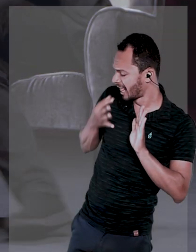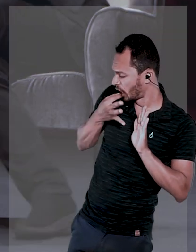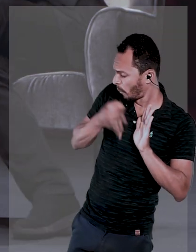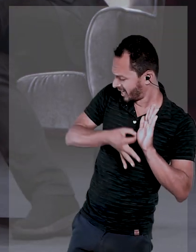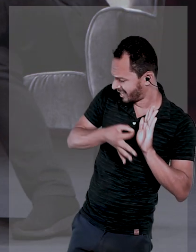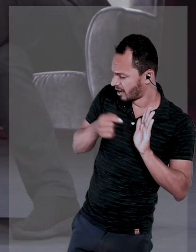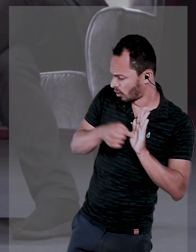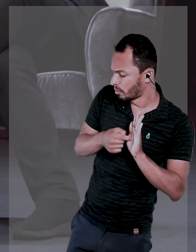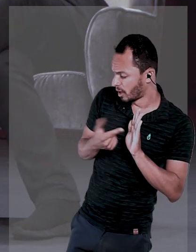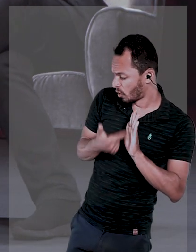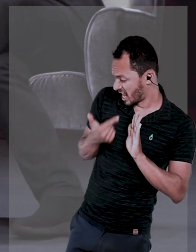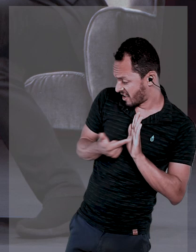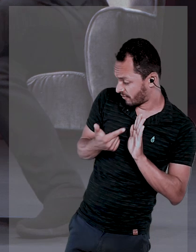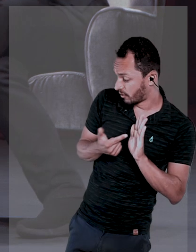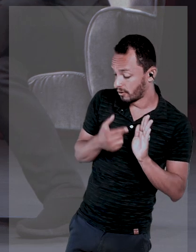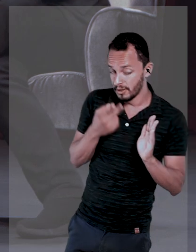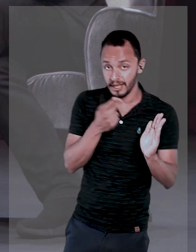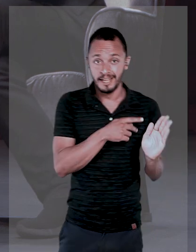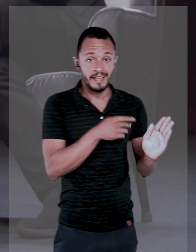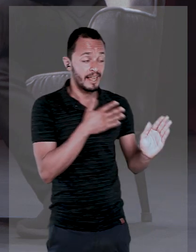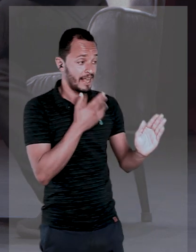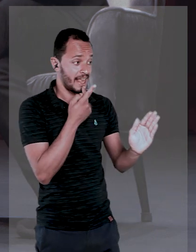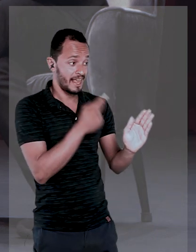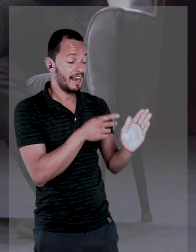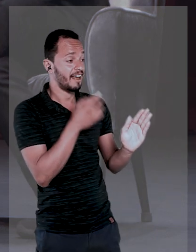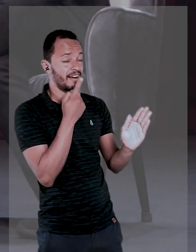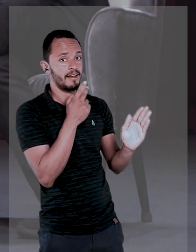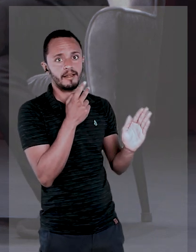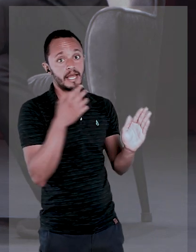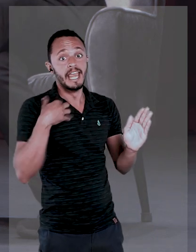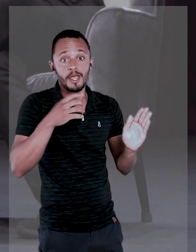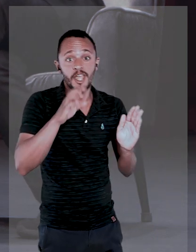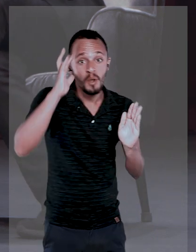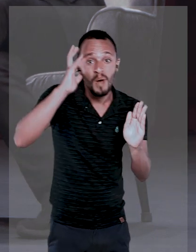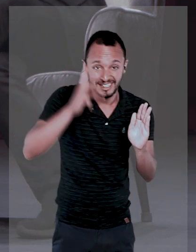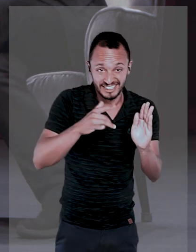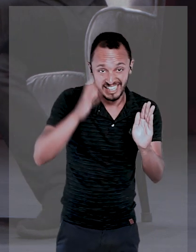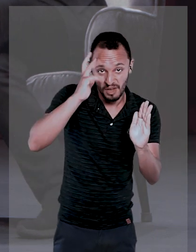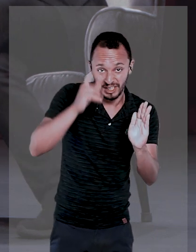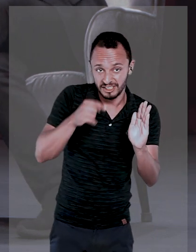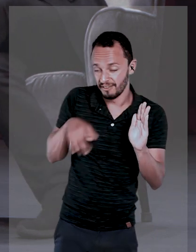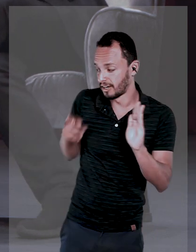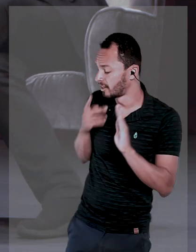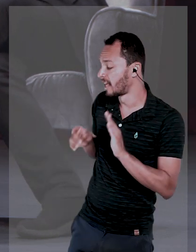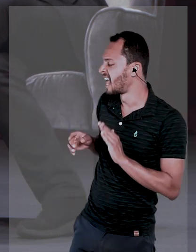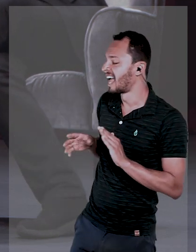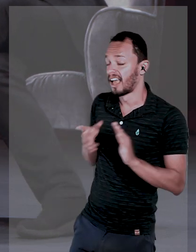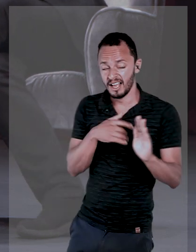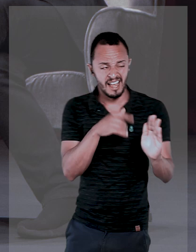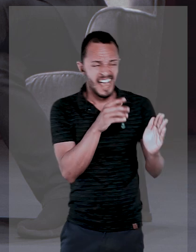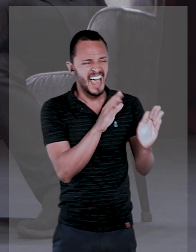tempo. Ela não fala assim, mas eu não sei imitar muito bem.